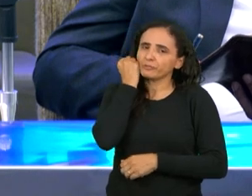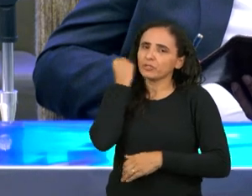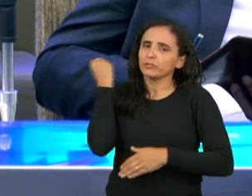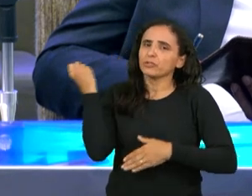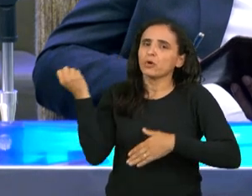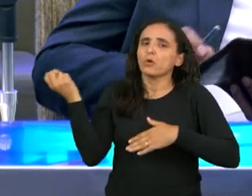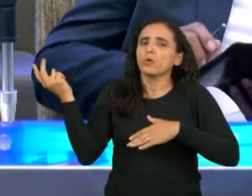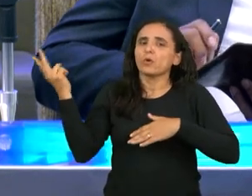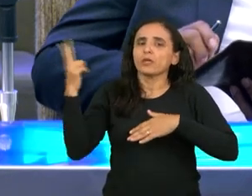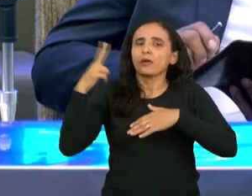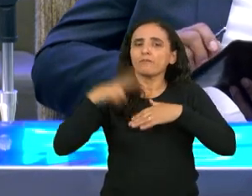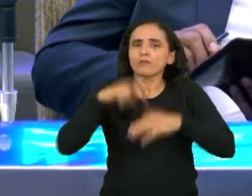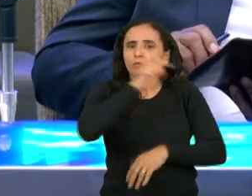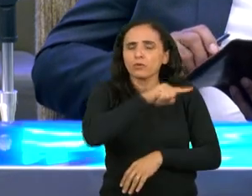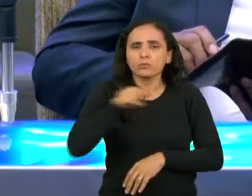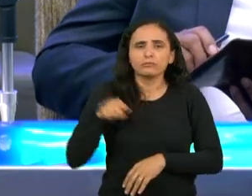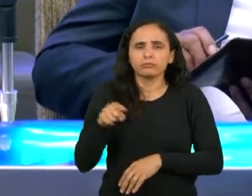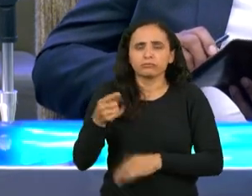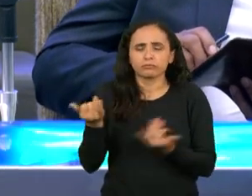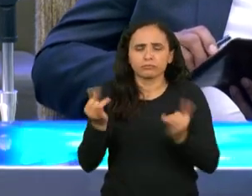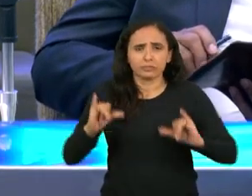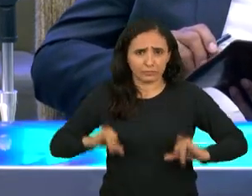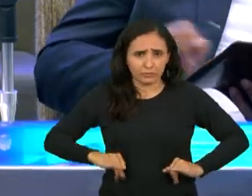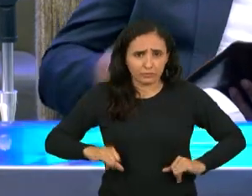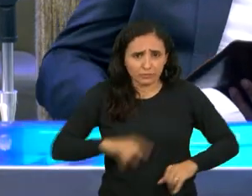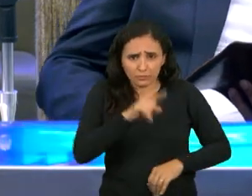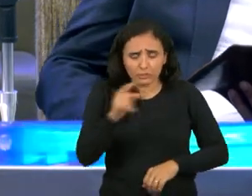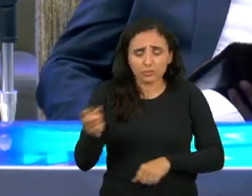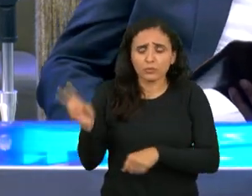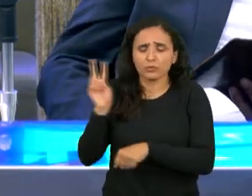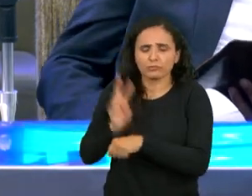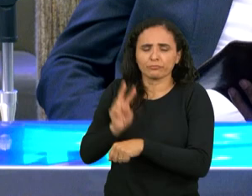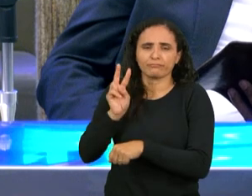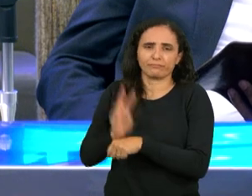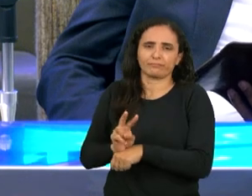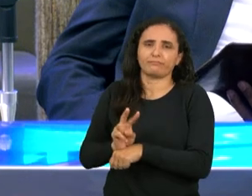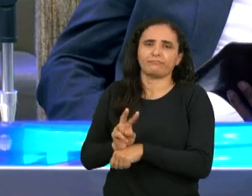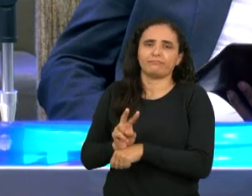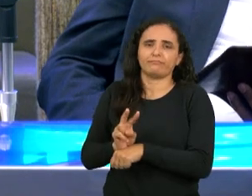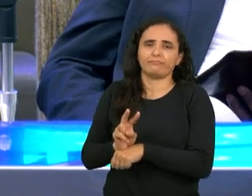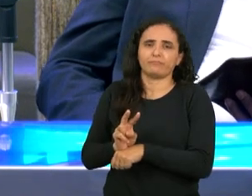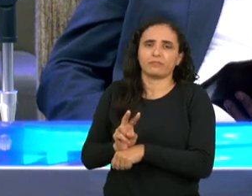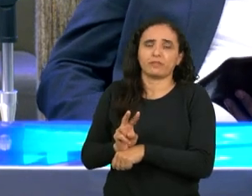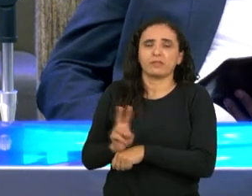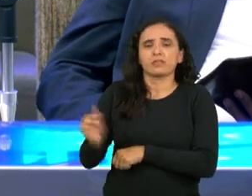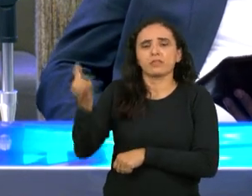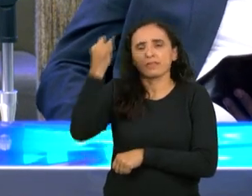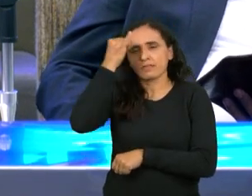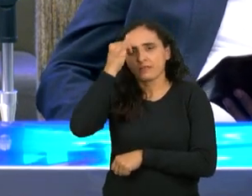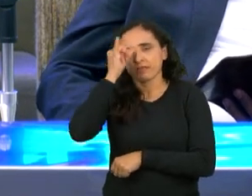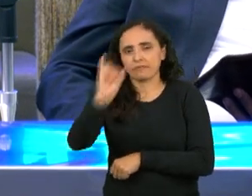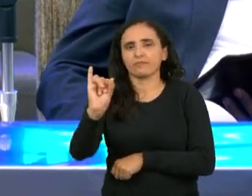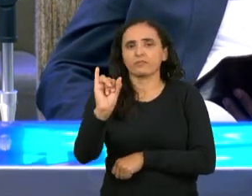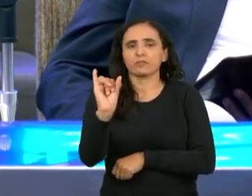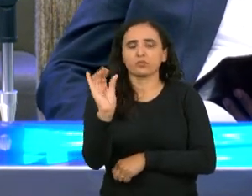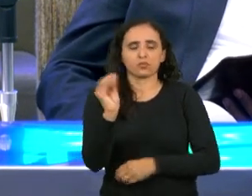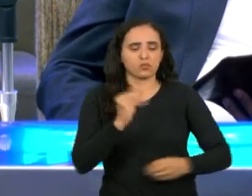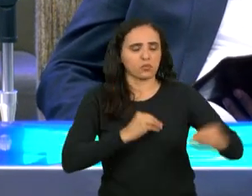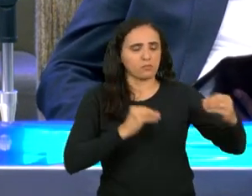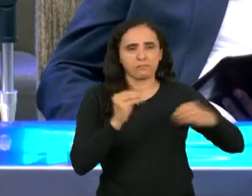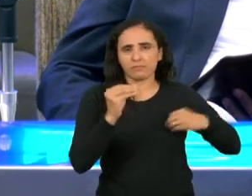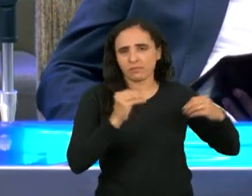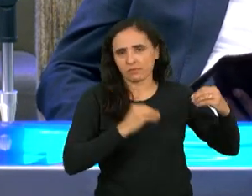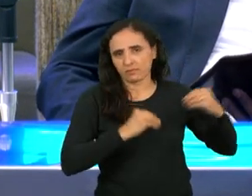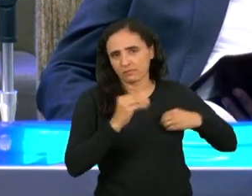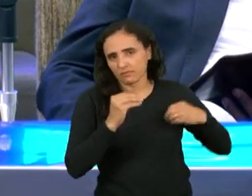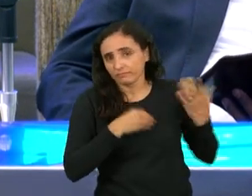nas suas tribulações E o que mais irmãos e guardar-se da